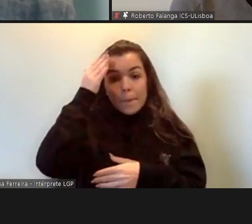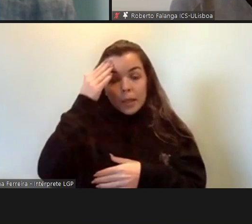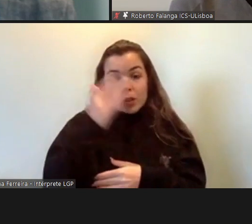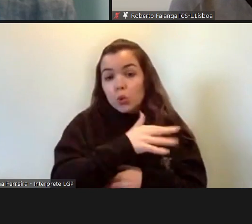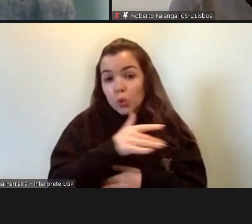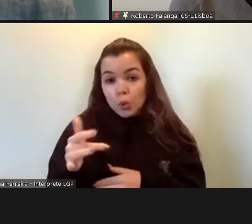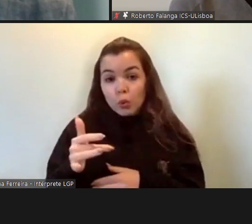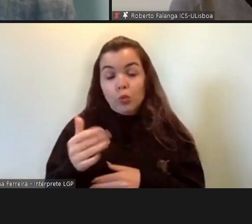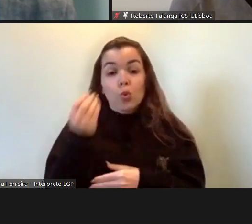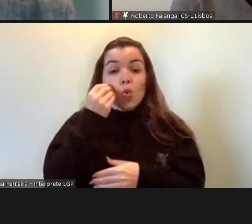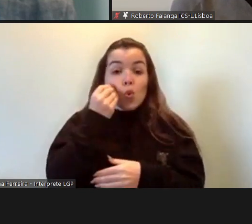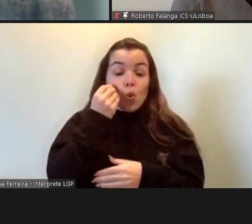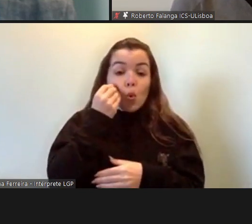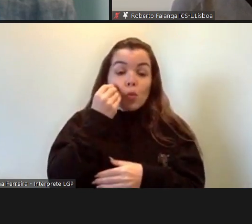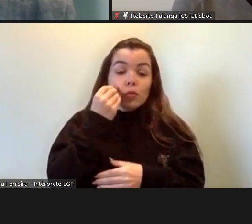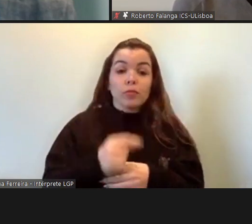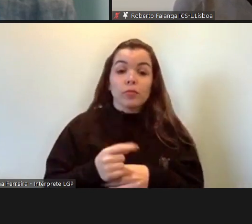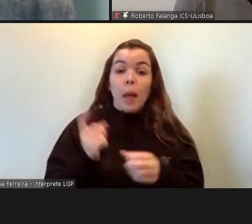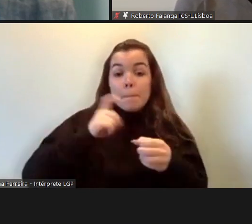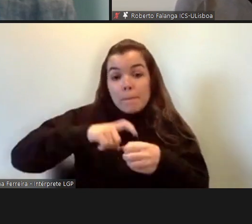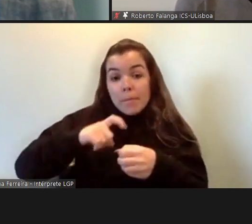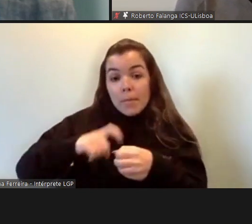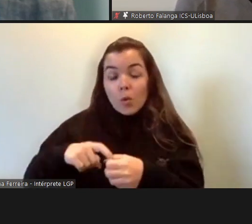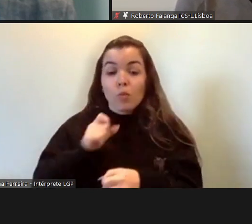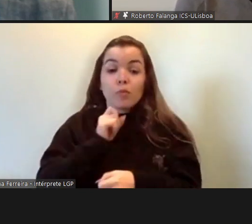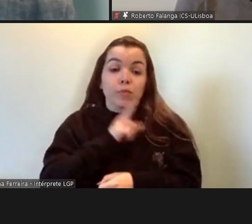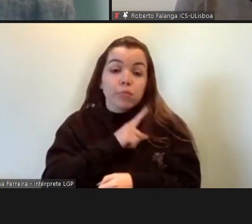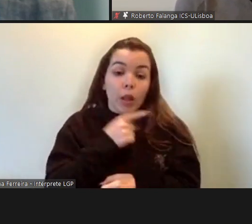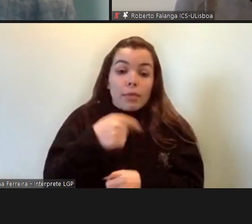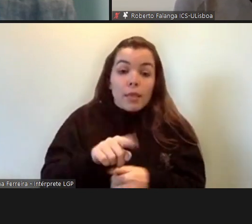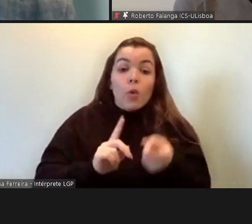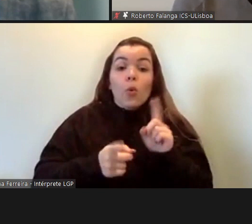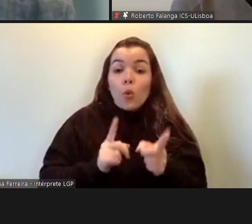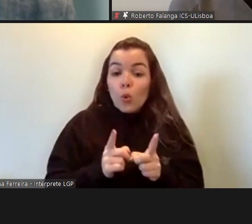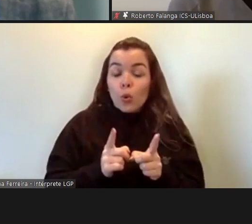os Estados-membros podem ter